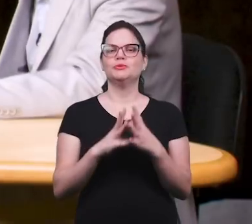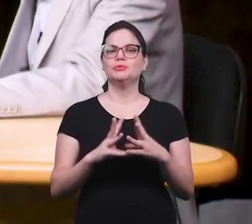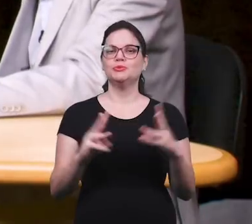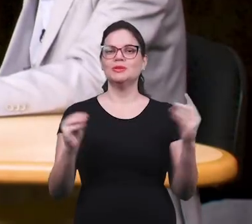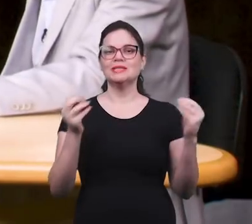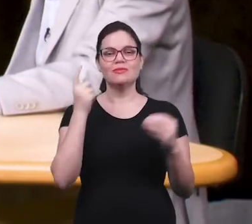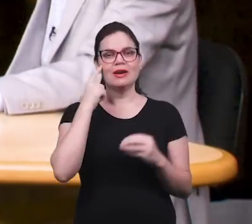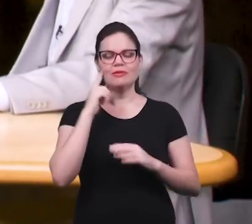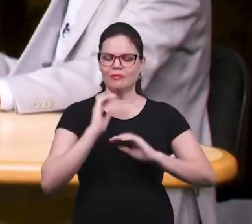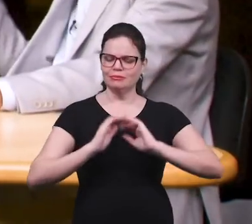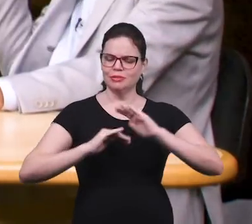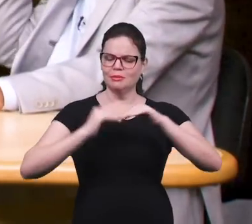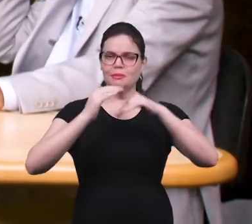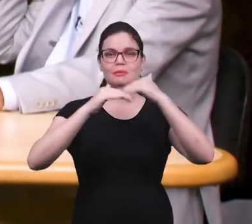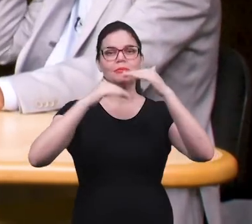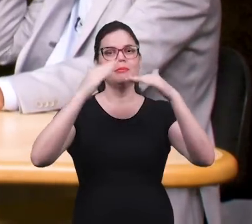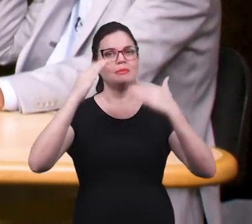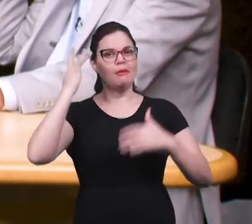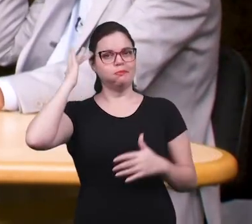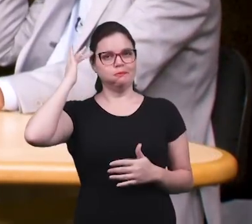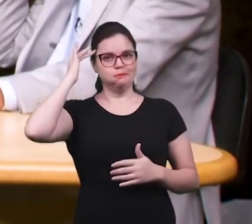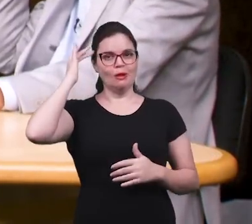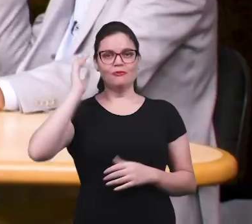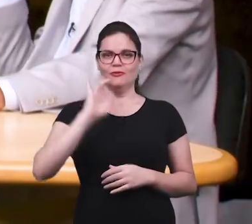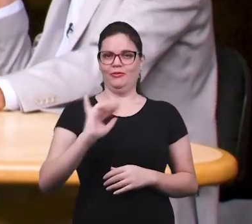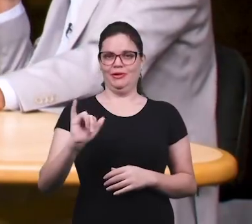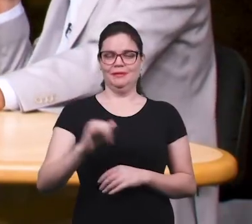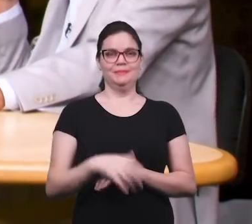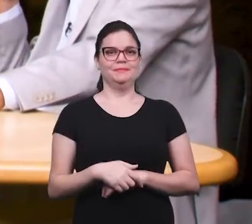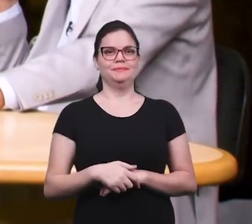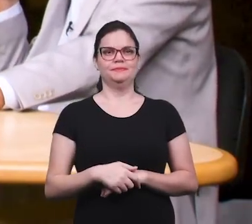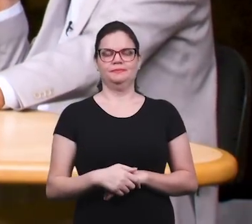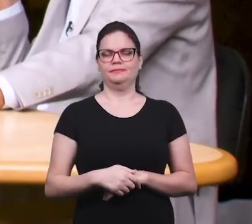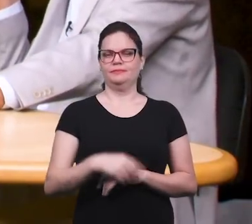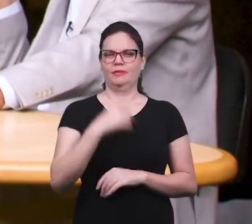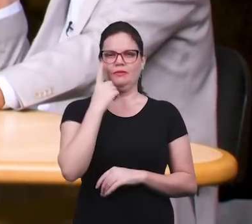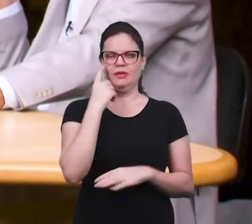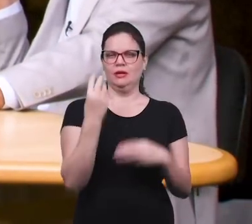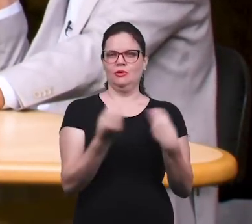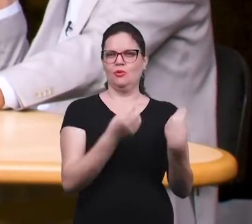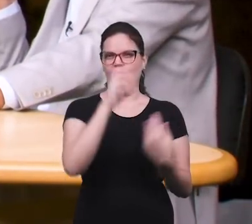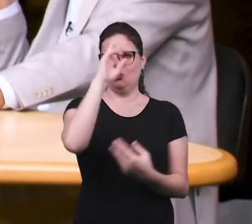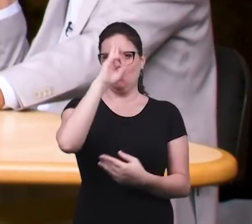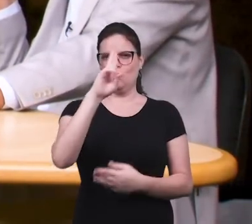Marcelo, pastor Guilherme, olha como a visão do Senhor sobre o